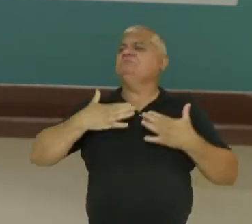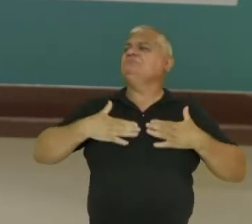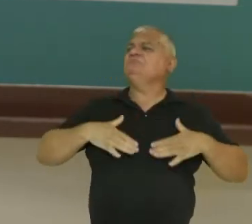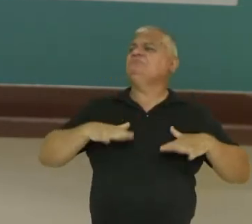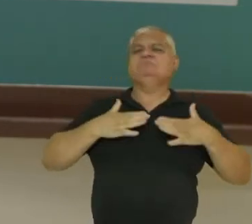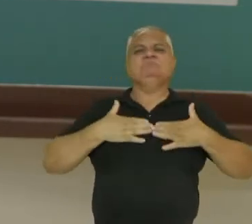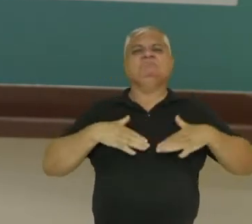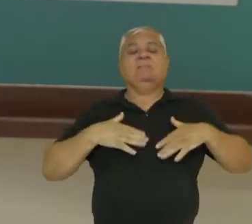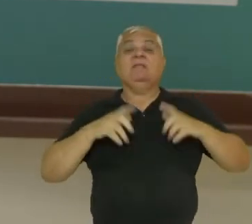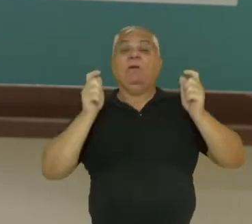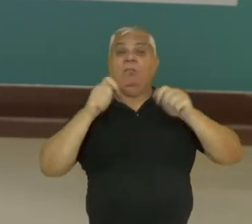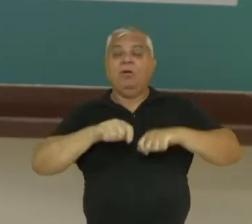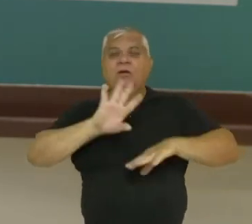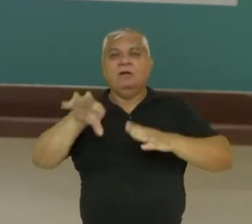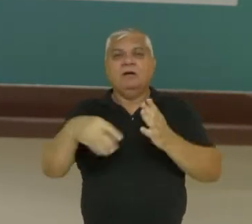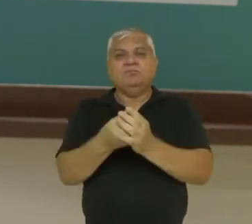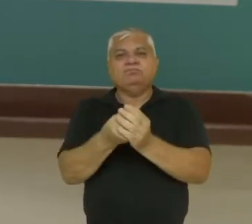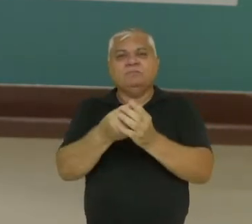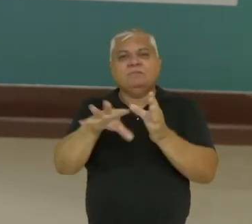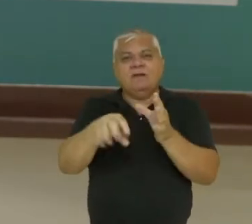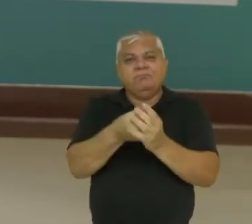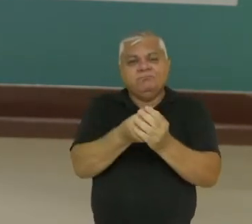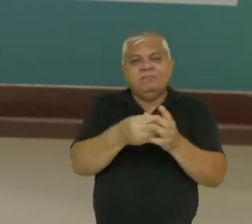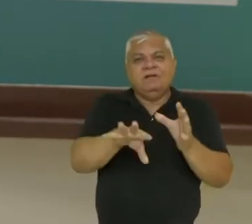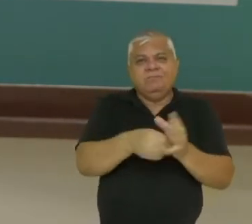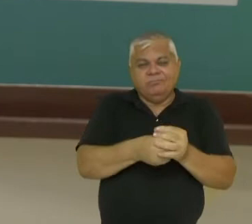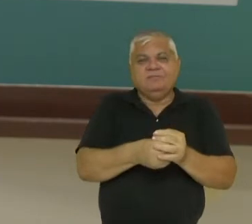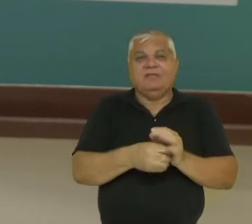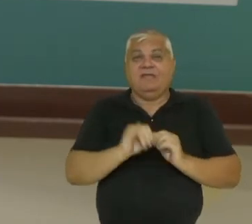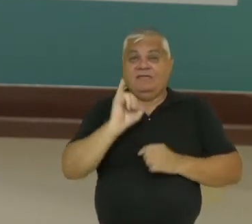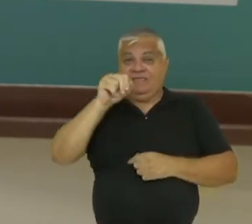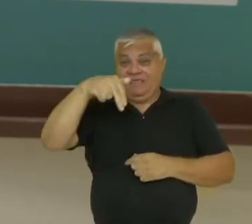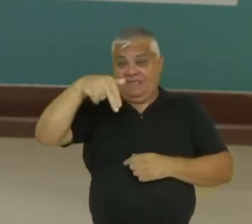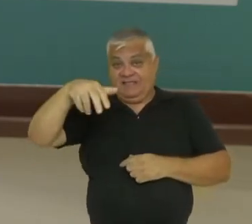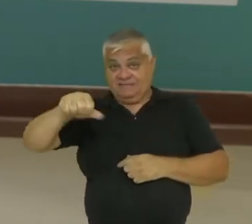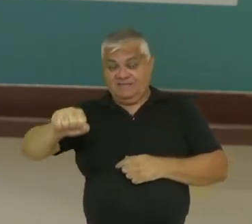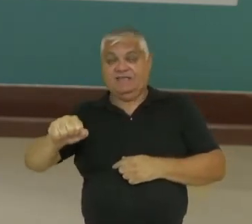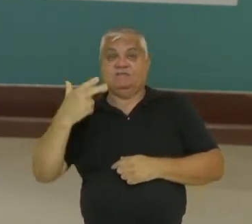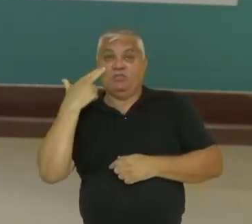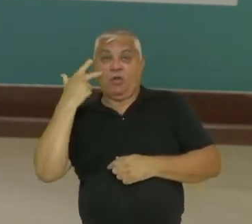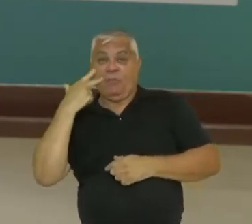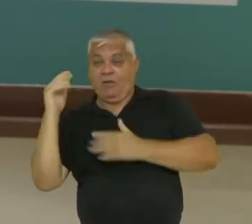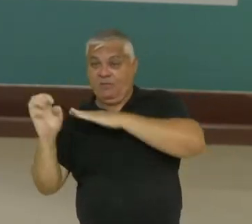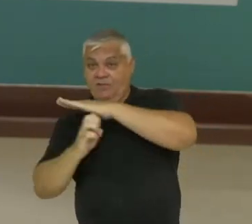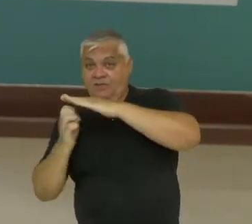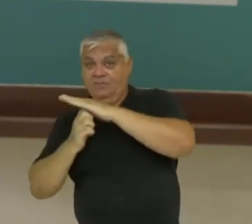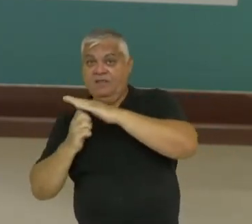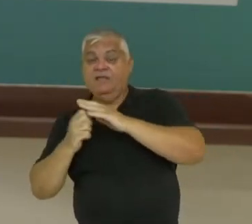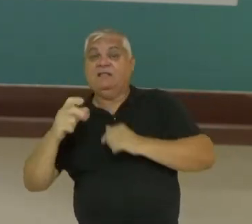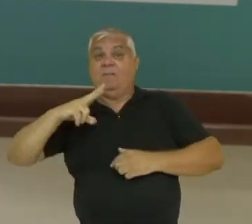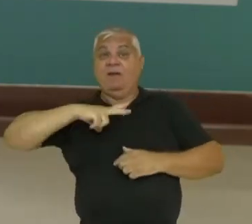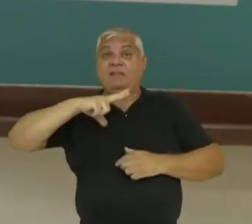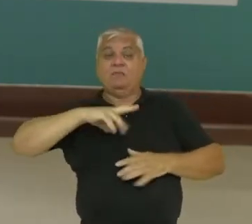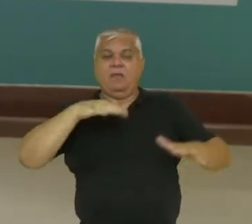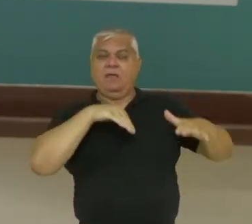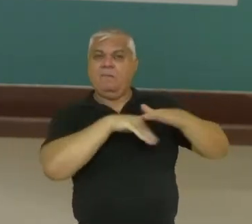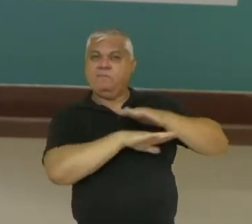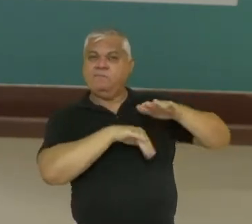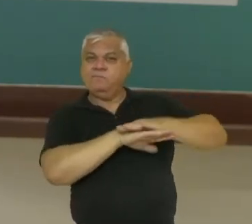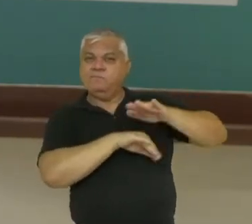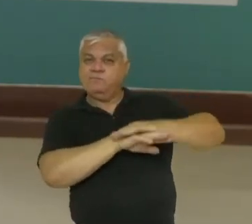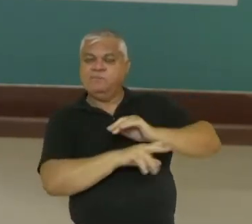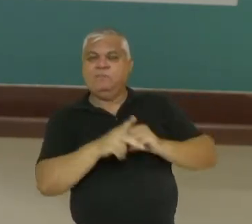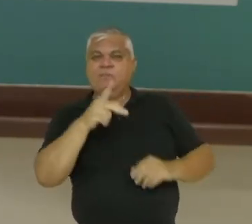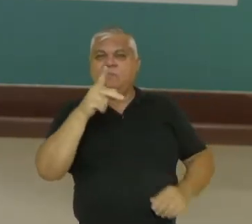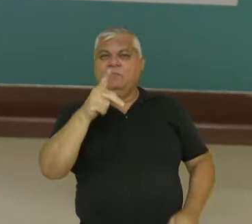ela pode contribuir desde cedo com a previdência privada para ter uma velhice mais tranquila. Só que hoje em dia a